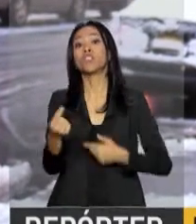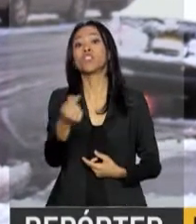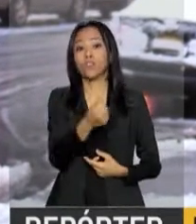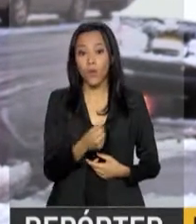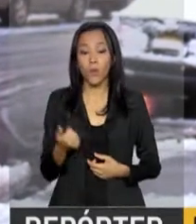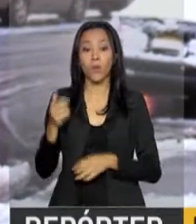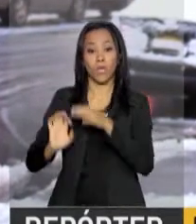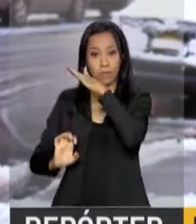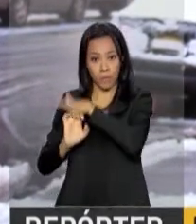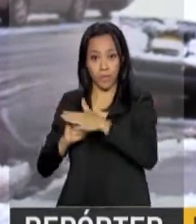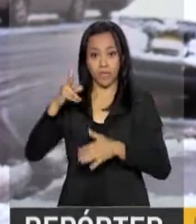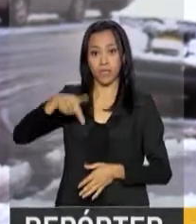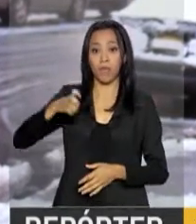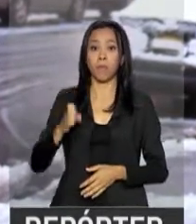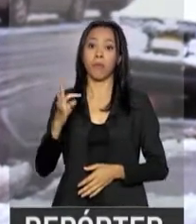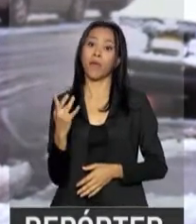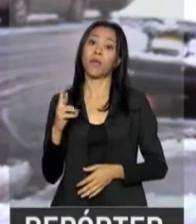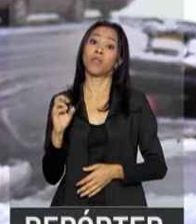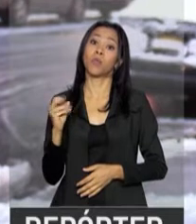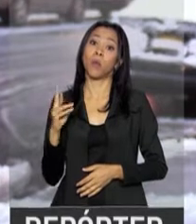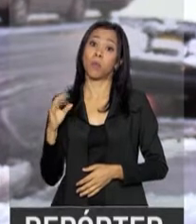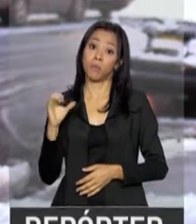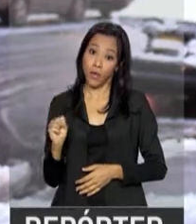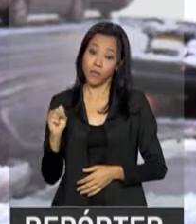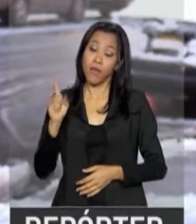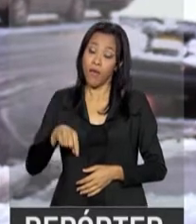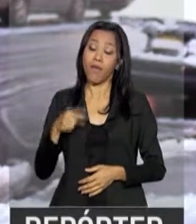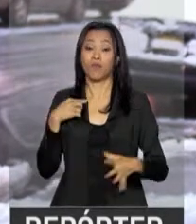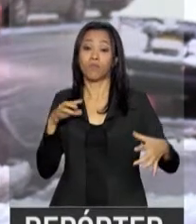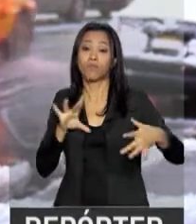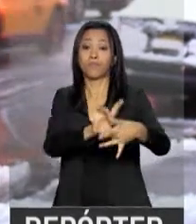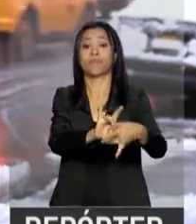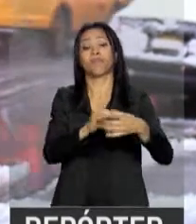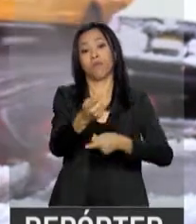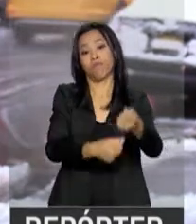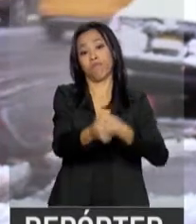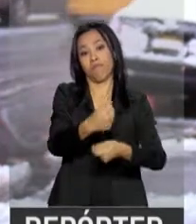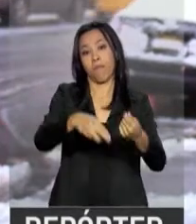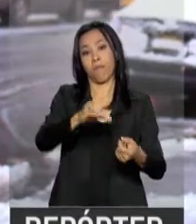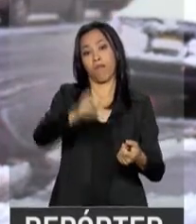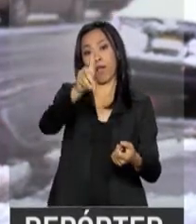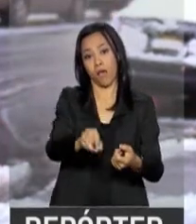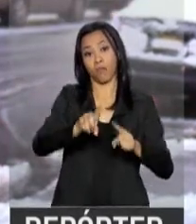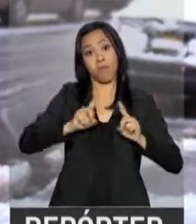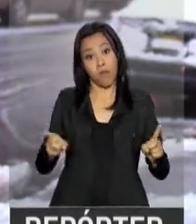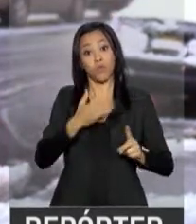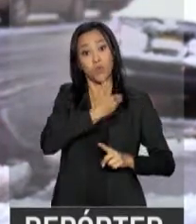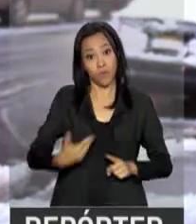autônoma é baseada na realidade do mercado mas afirmou que é possível que o governo revise a tributação sobre a